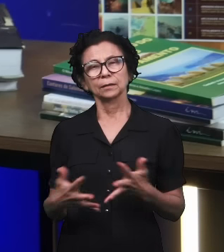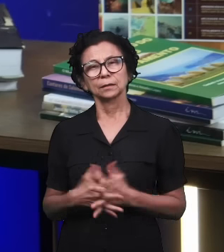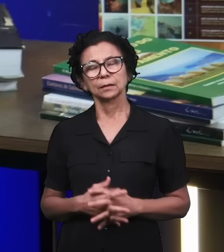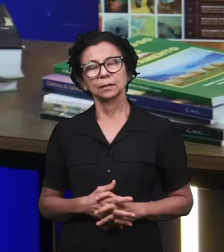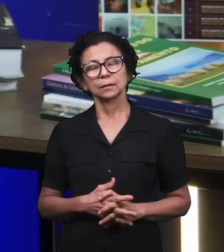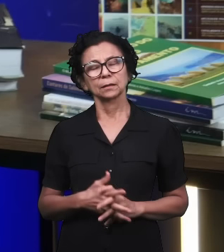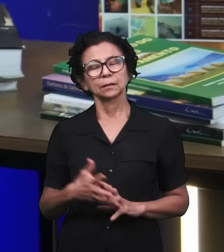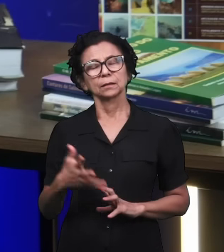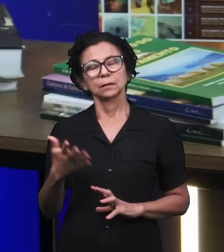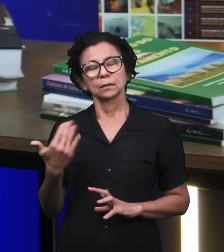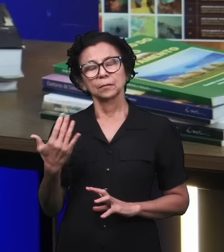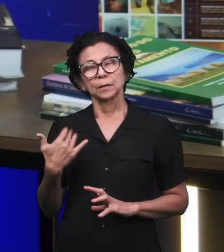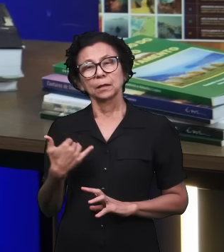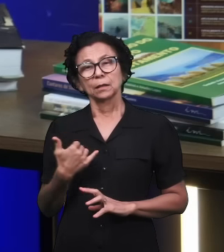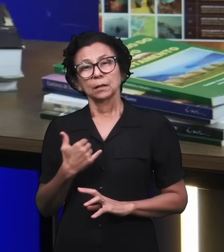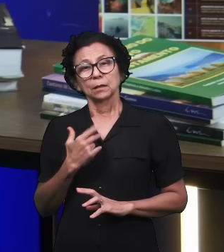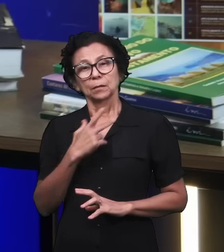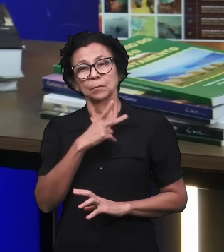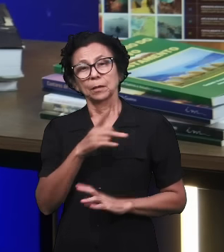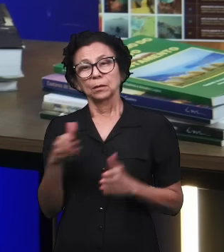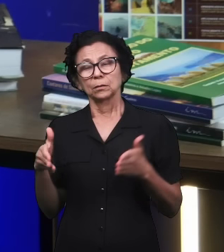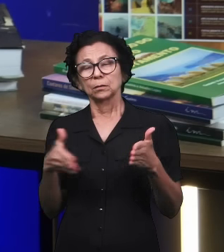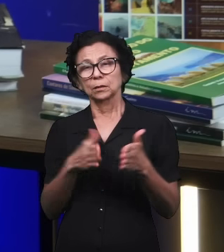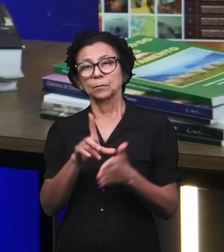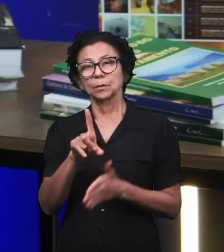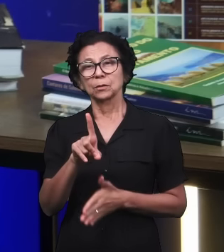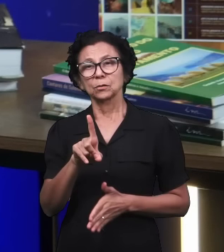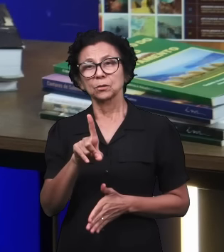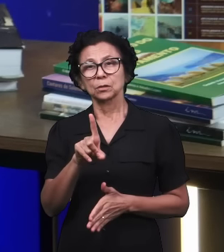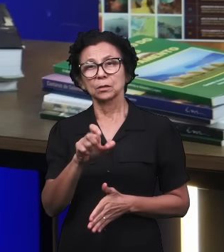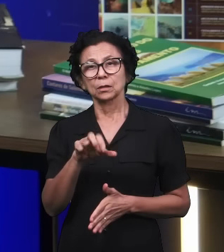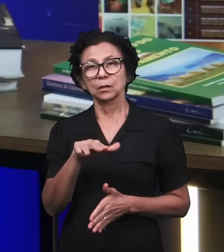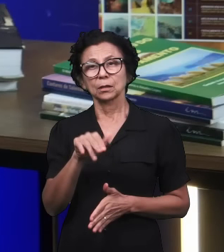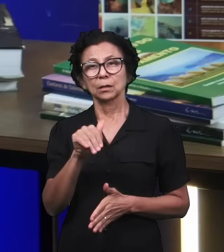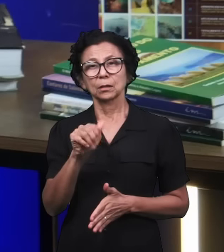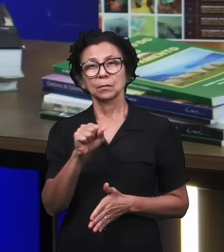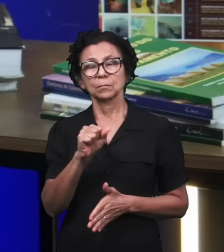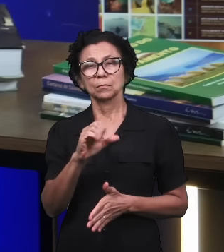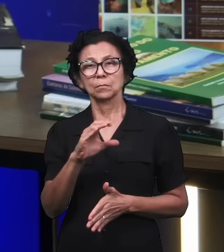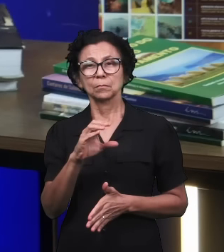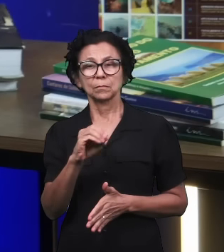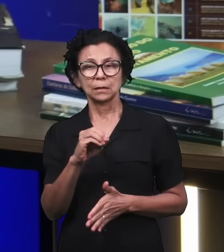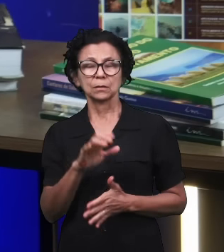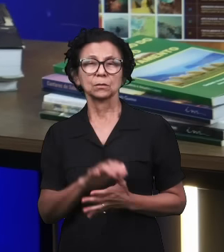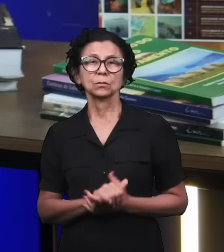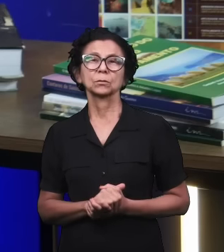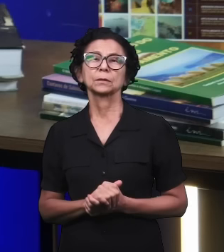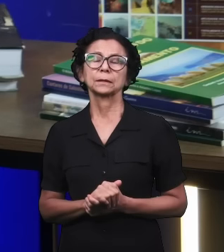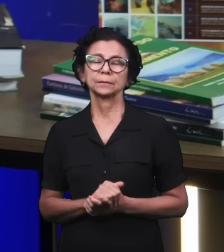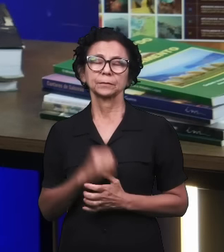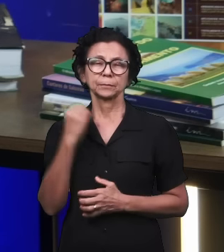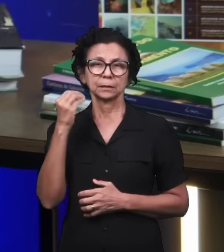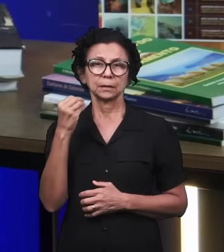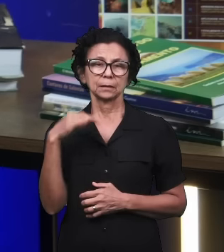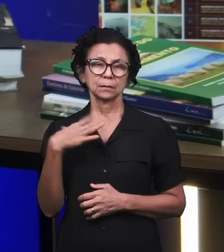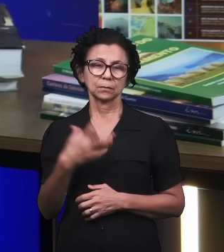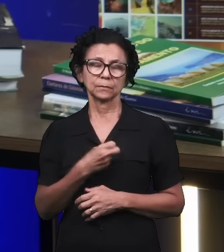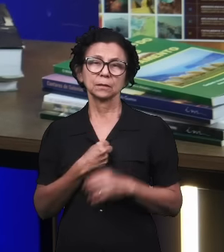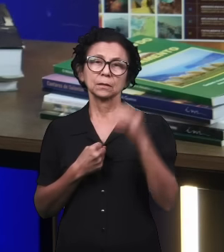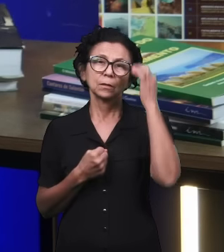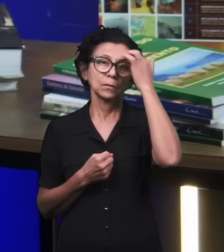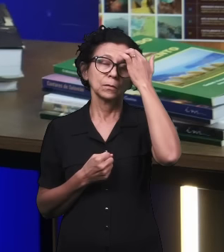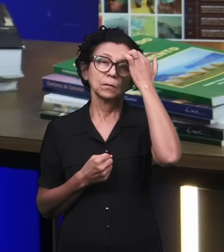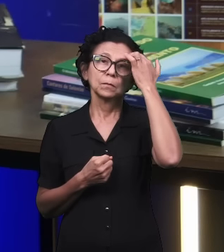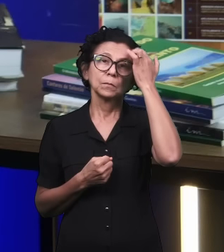o texto ele fecha dizendo assim: desde então começou Jesus a pregar. É importante isso porque essa